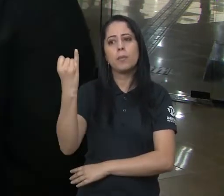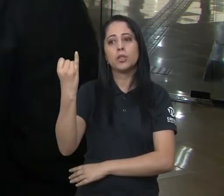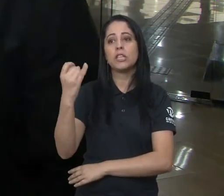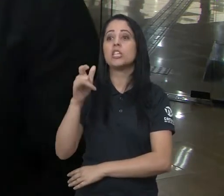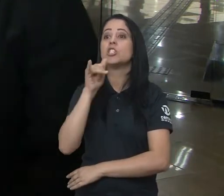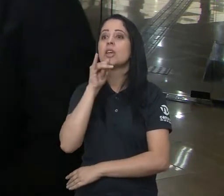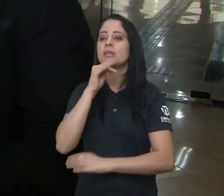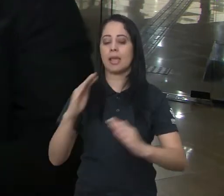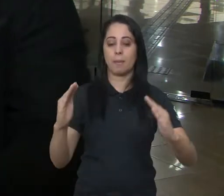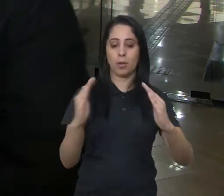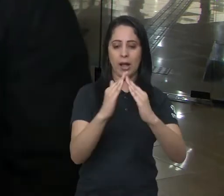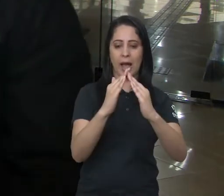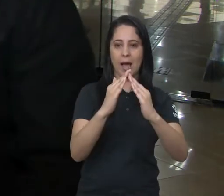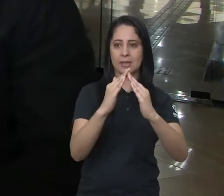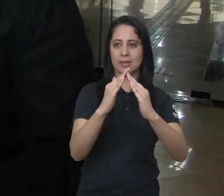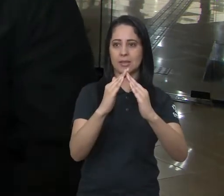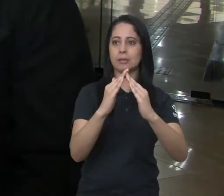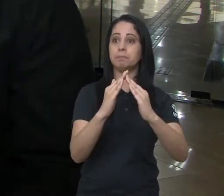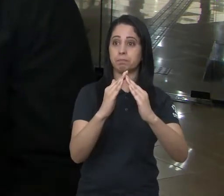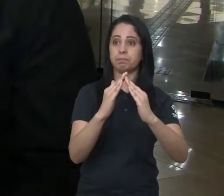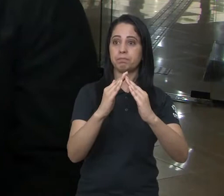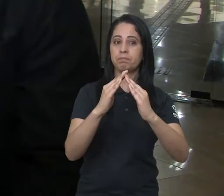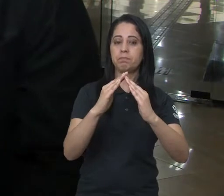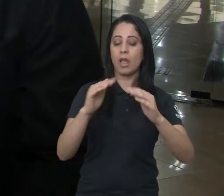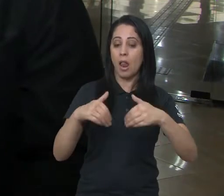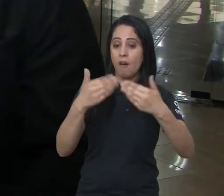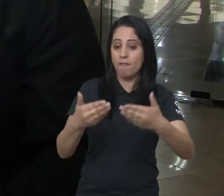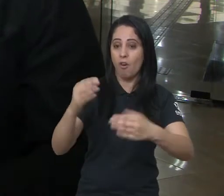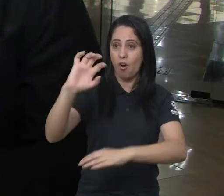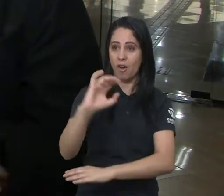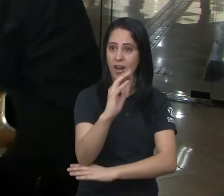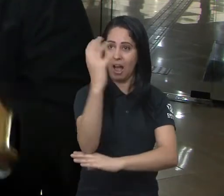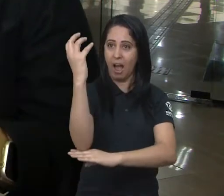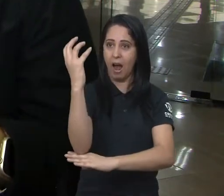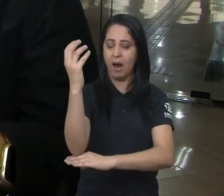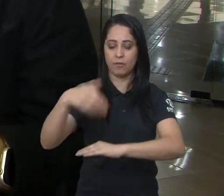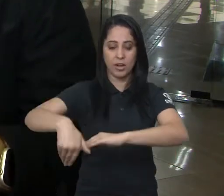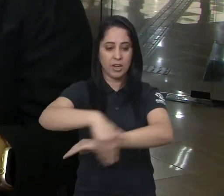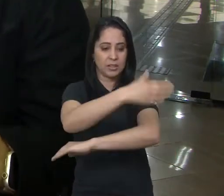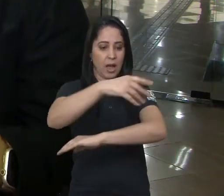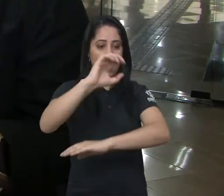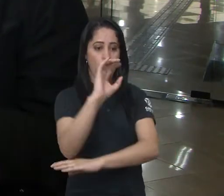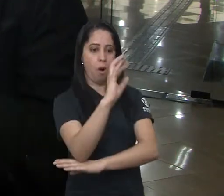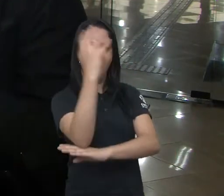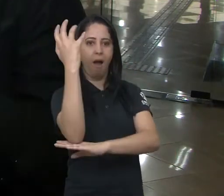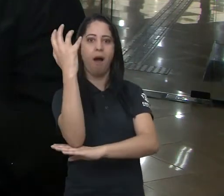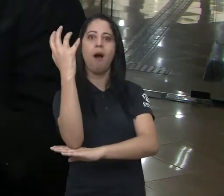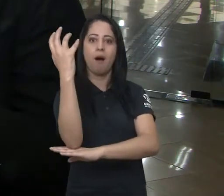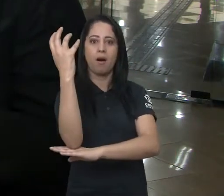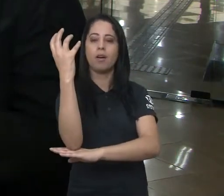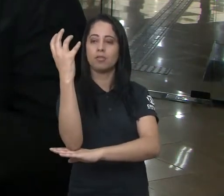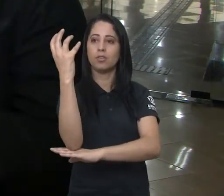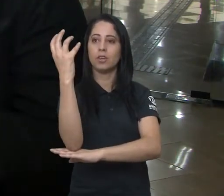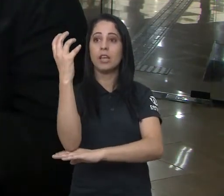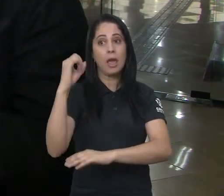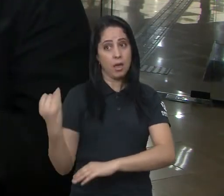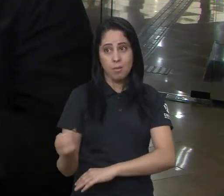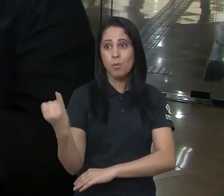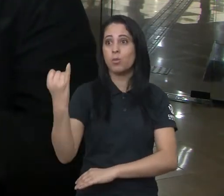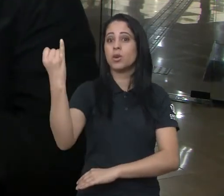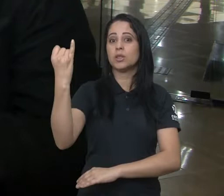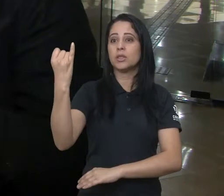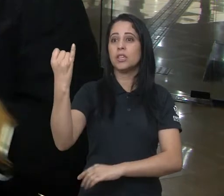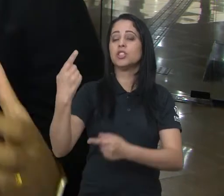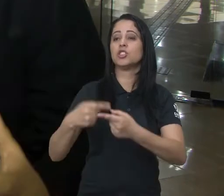seu quintal, na sua cidade, na sua rua, né? Então, a importância de ter uma árvore, ela vem junto